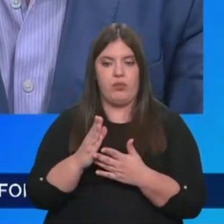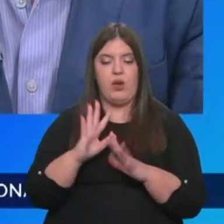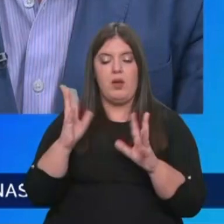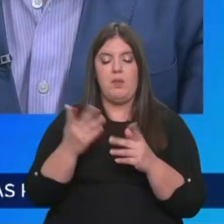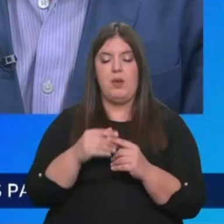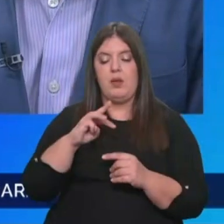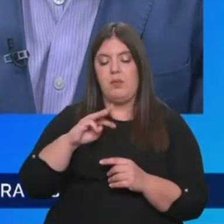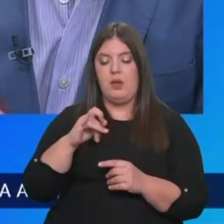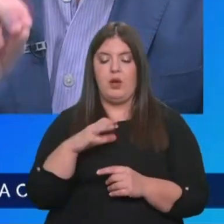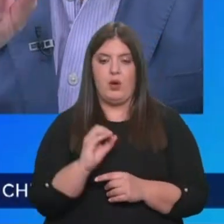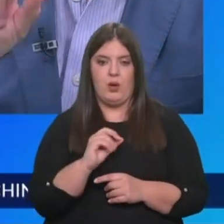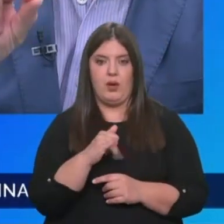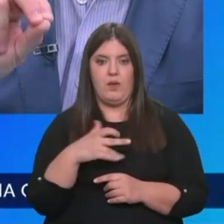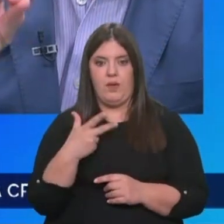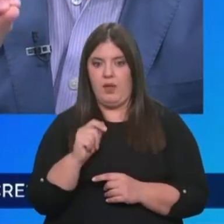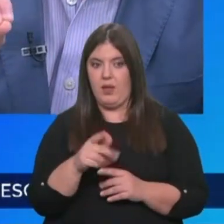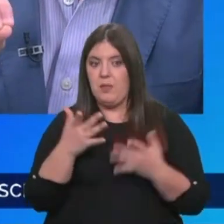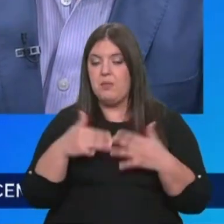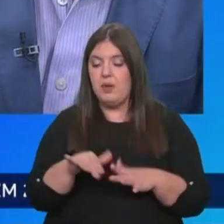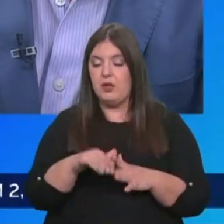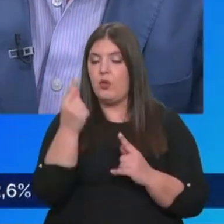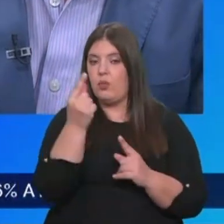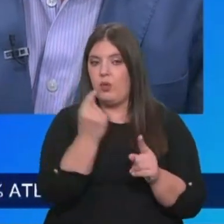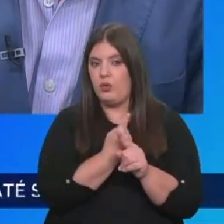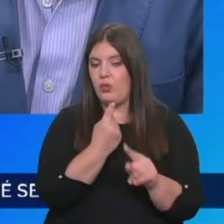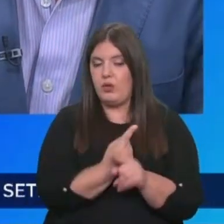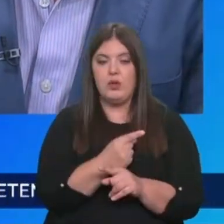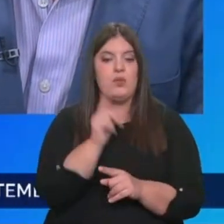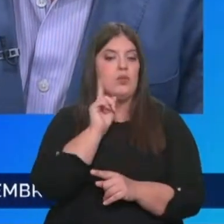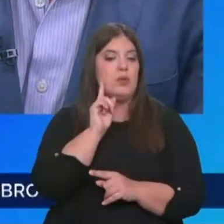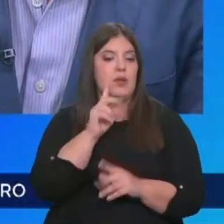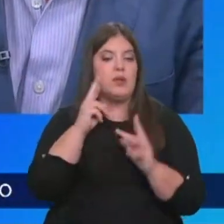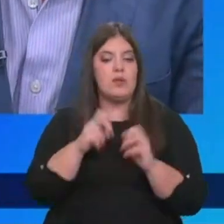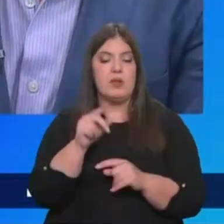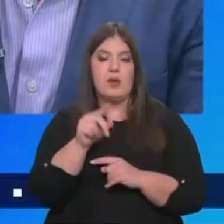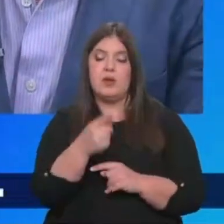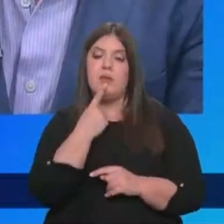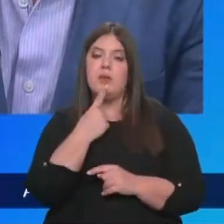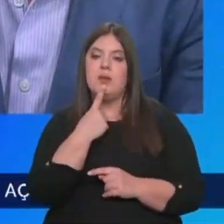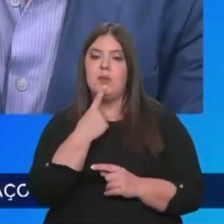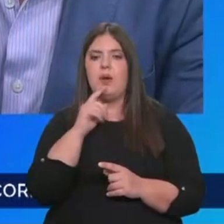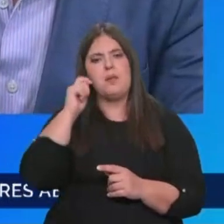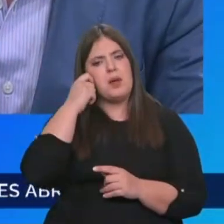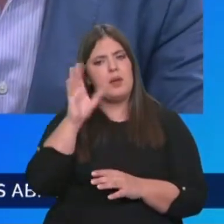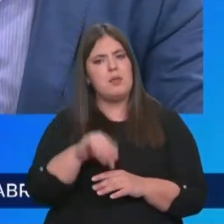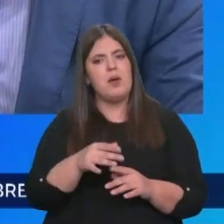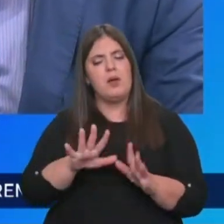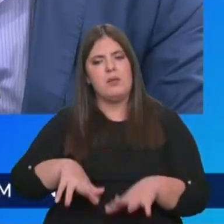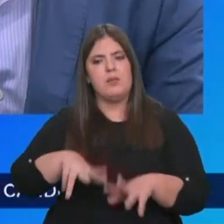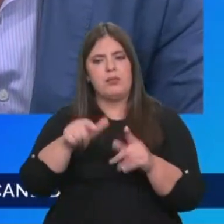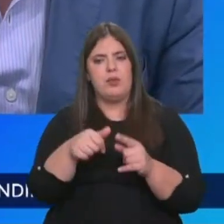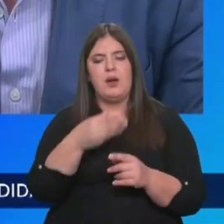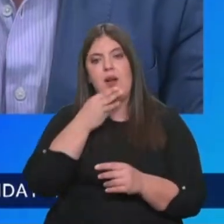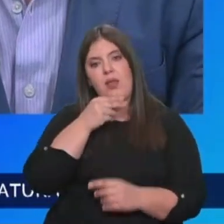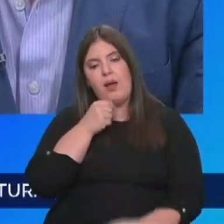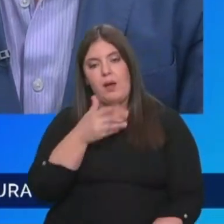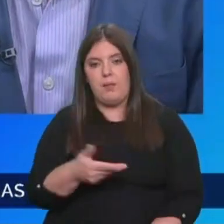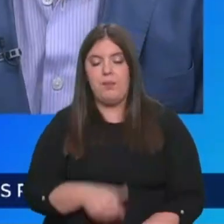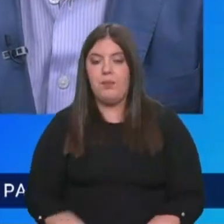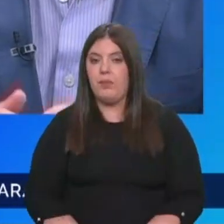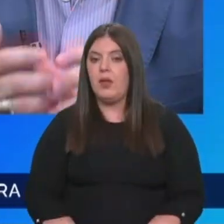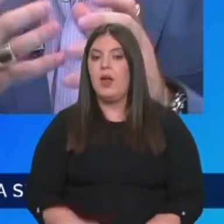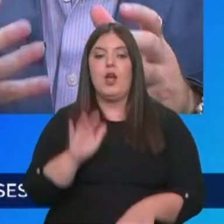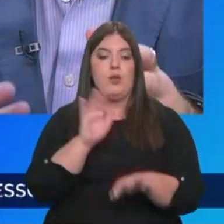de microgravidade, mas um dos aspectos fundamentais desta investigação é perceber como é que afeta também o crescimento na Terra. E,